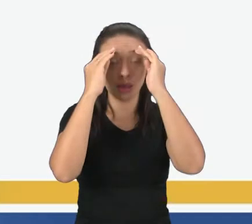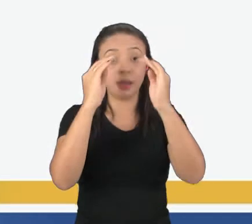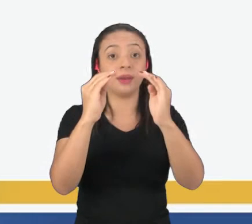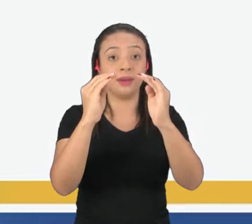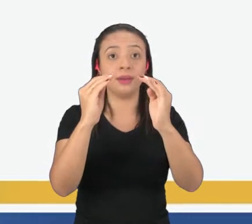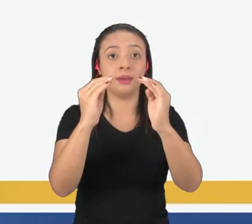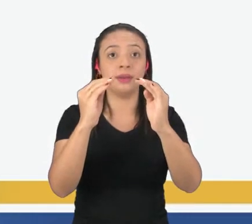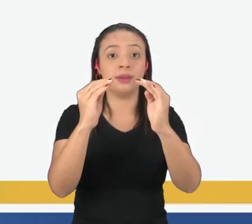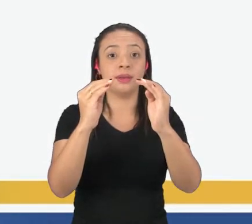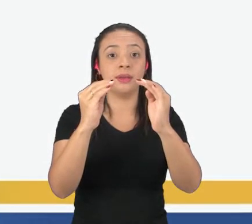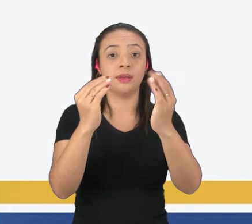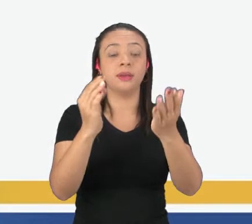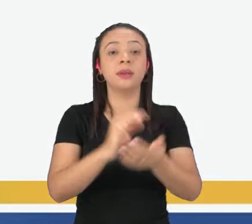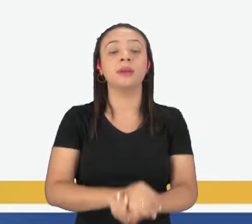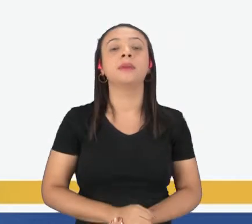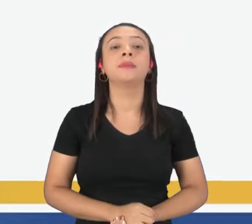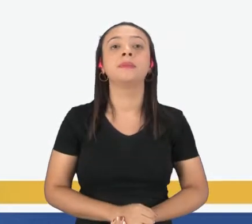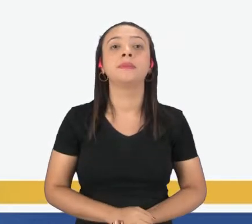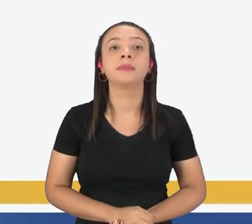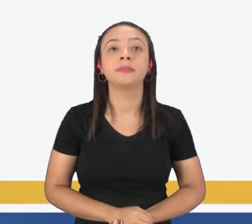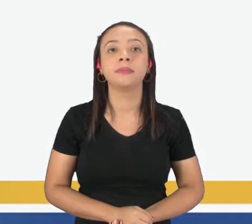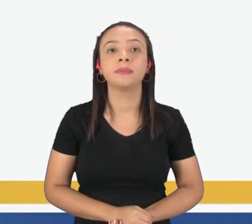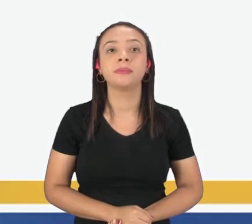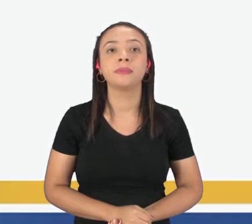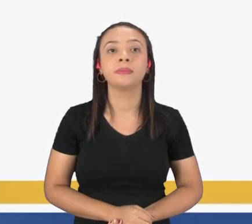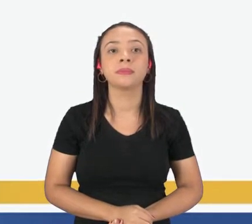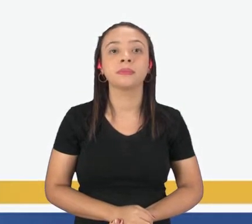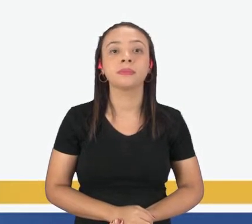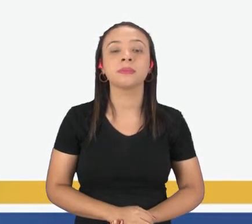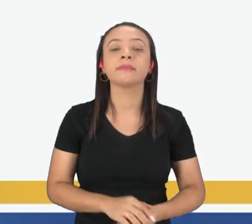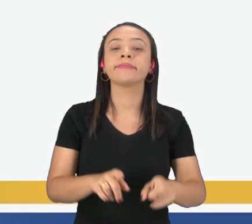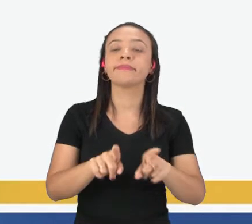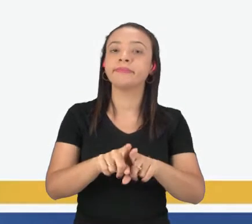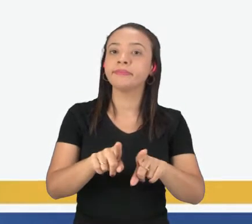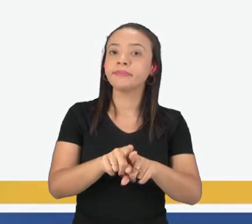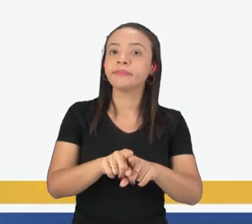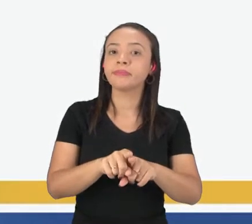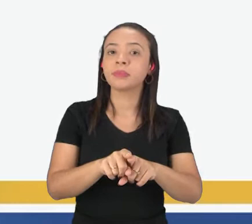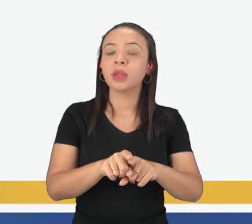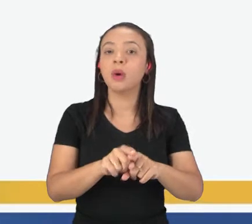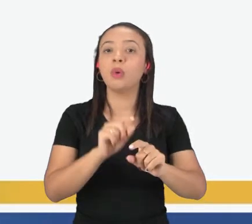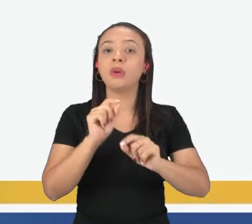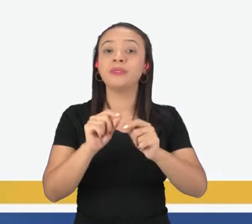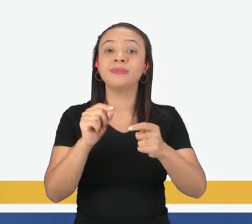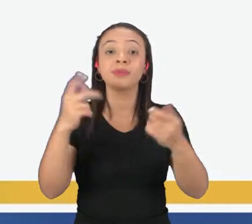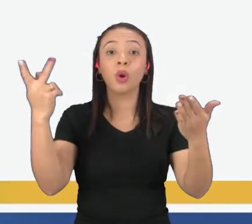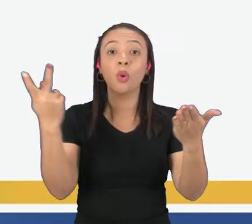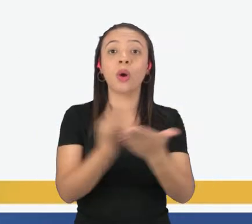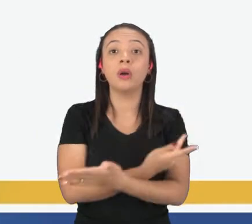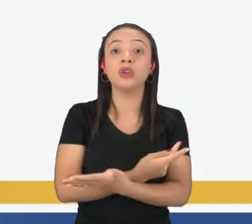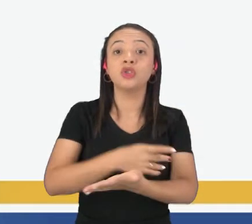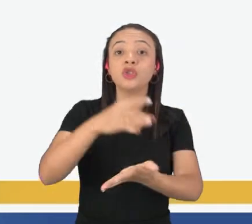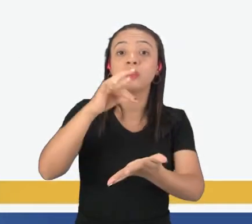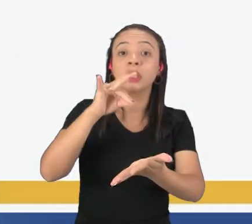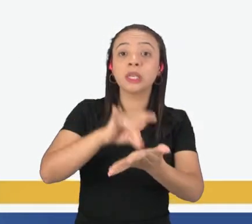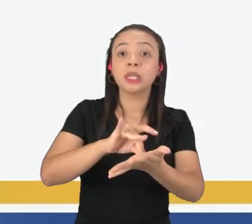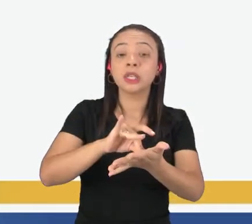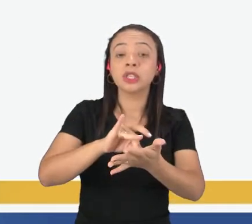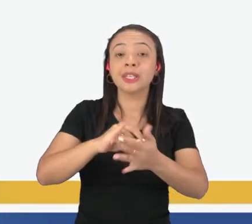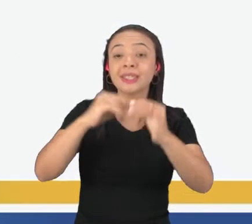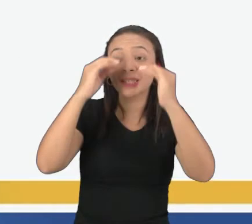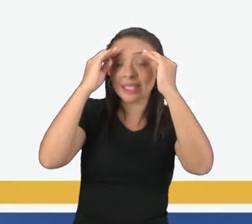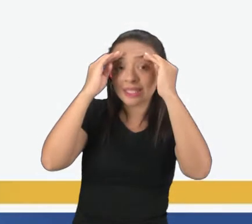a moral específica do respeito, seguido de ações efetivas que honram o outro e